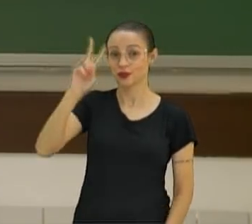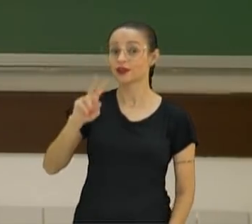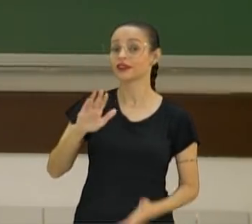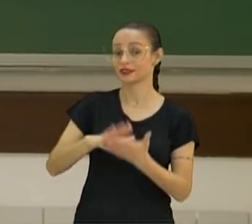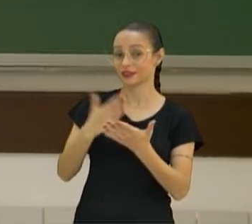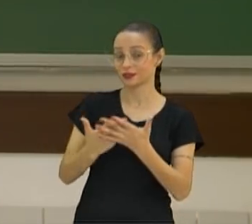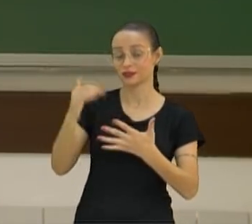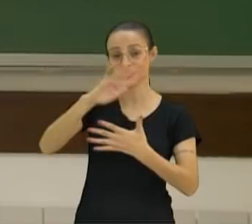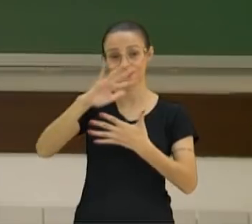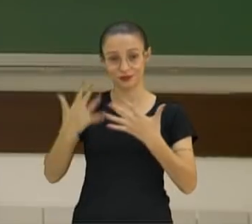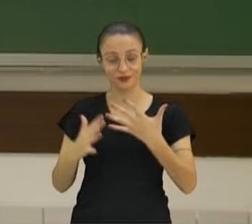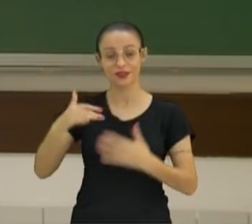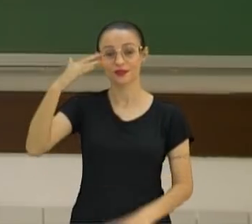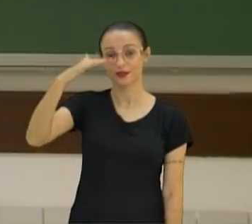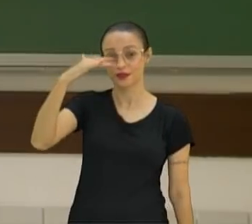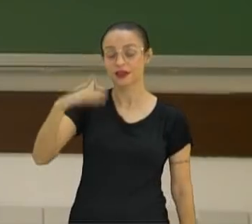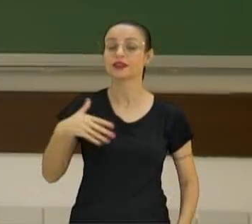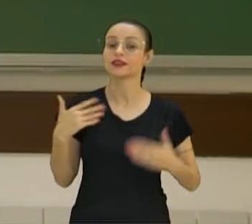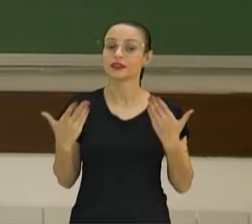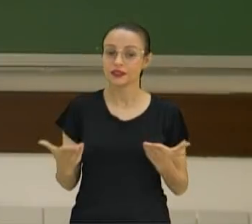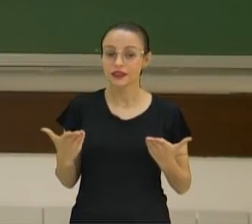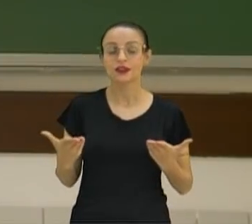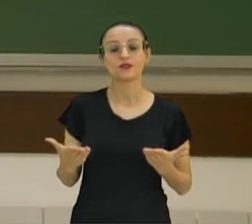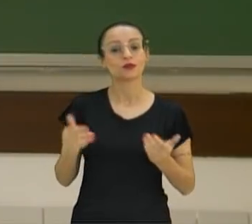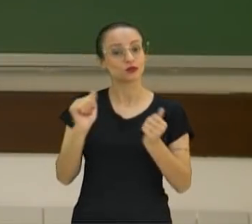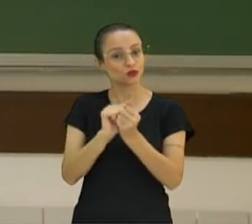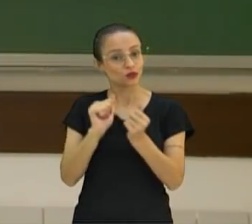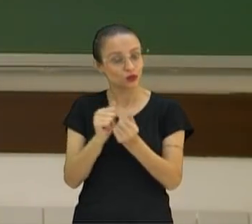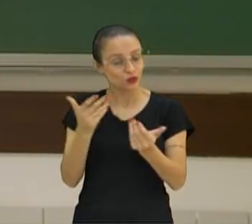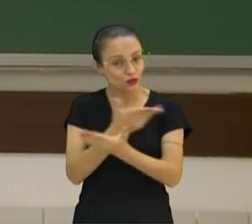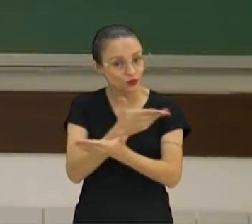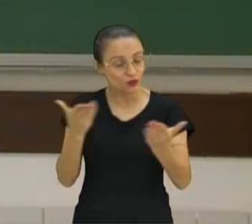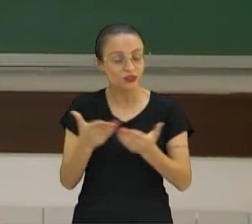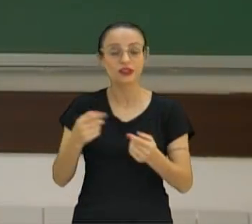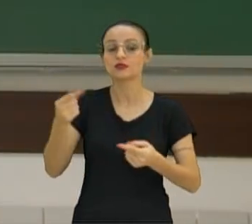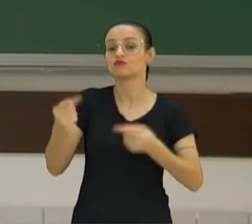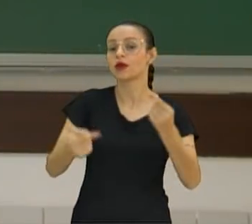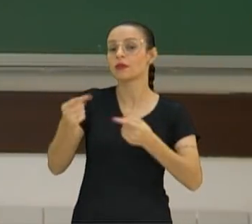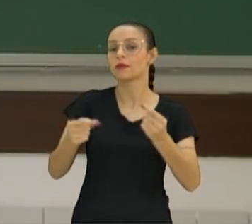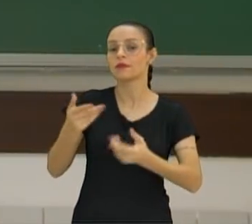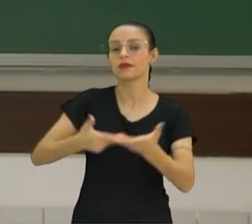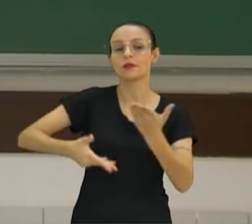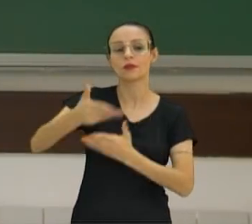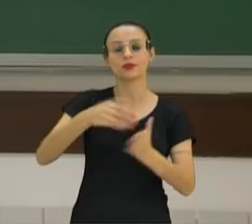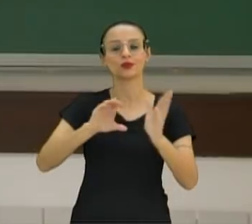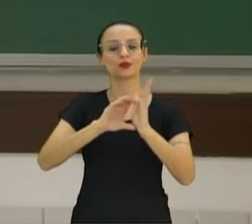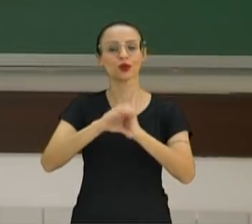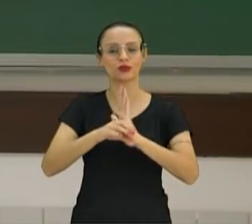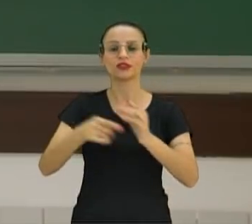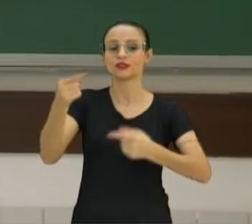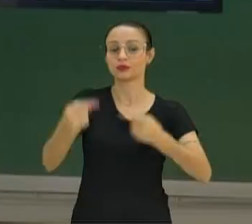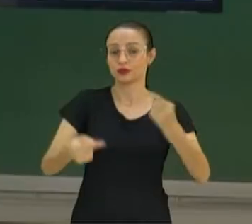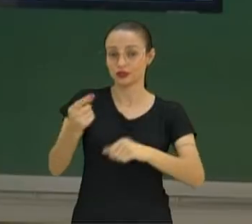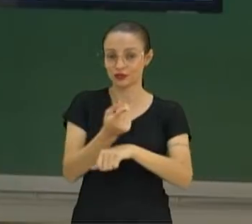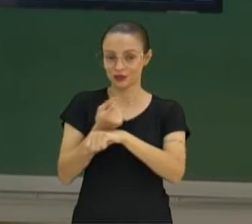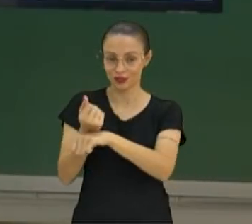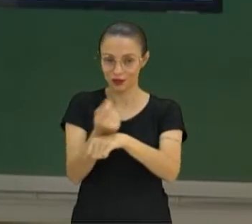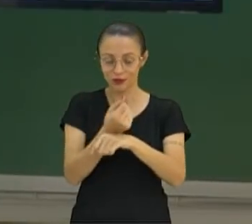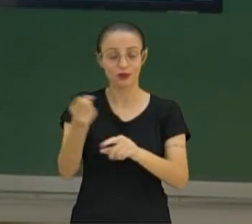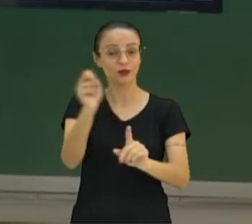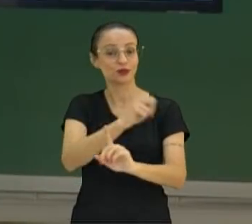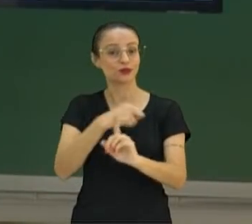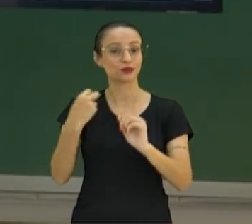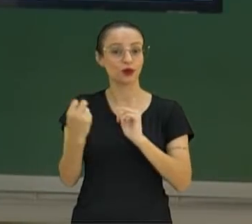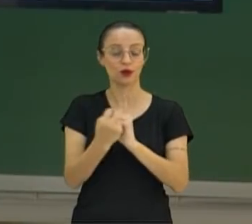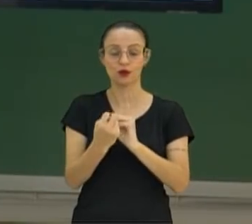Viviana, vamos estar com vocês nesse momento que a gente vai discutir aí os conceitos políticos, econômicos, sociais